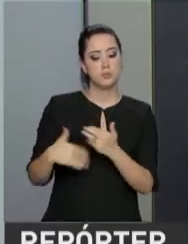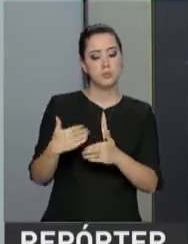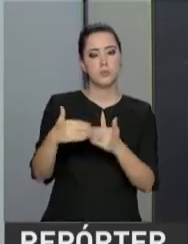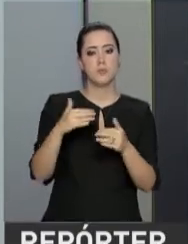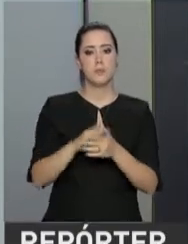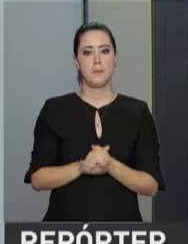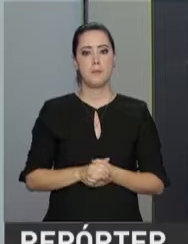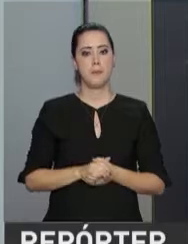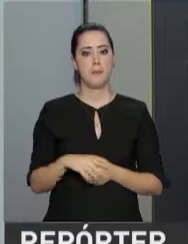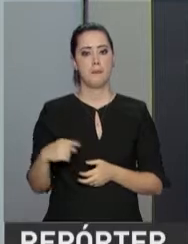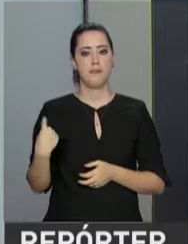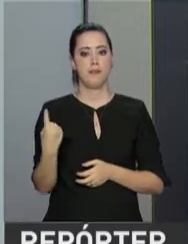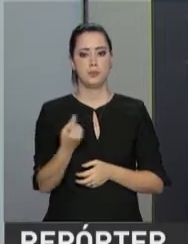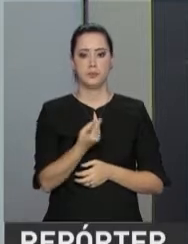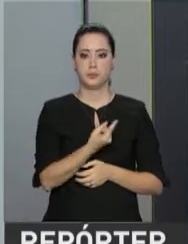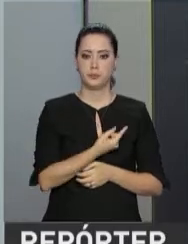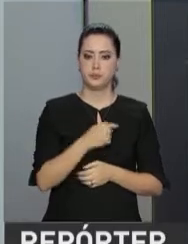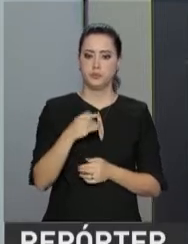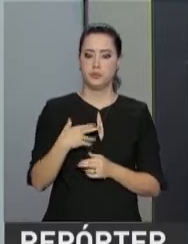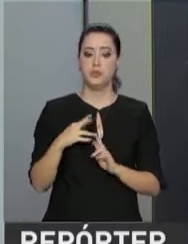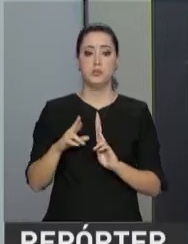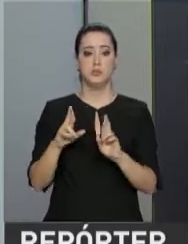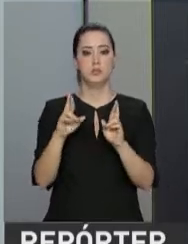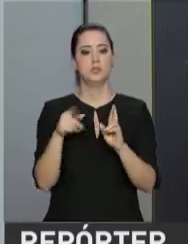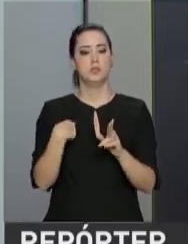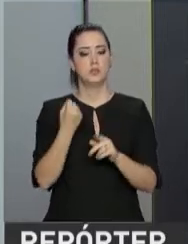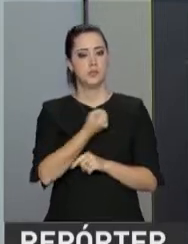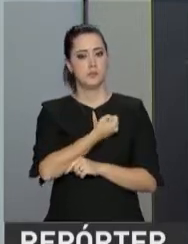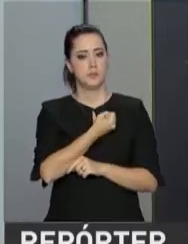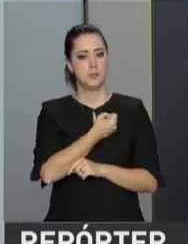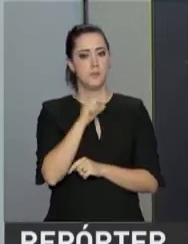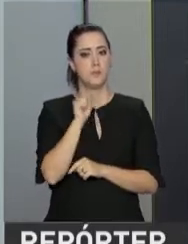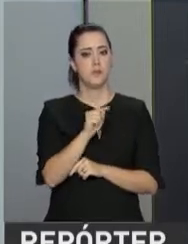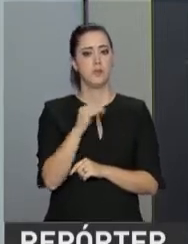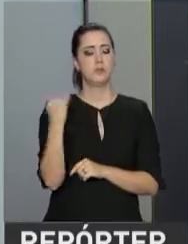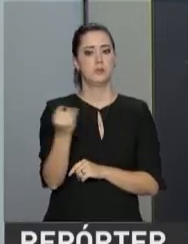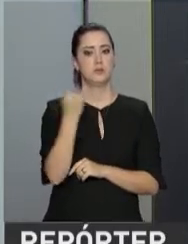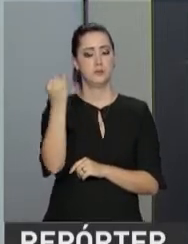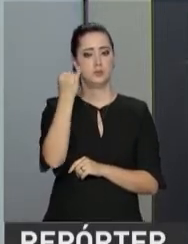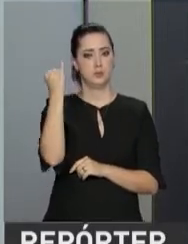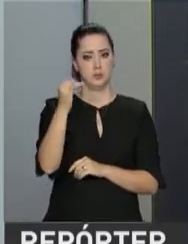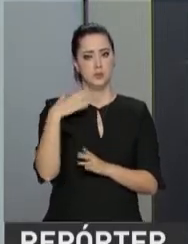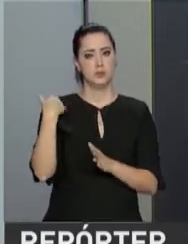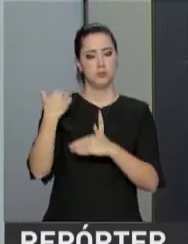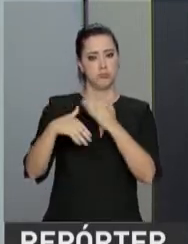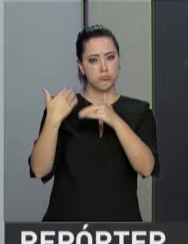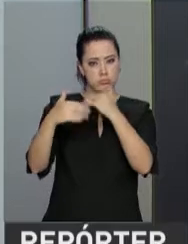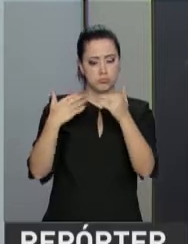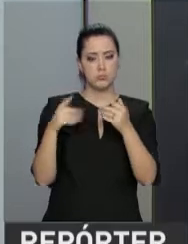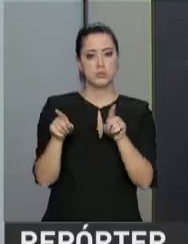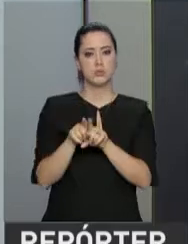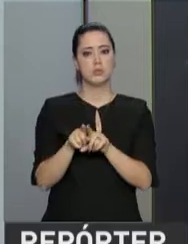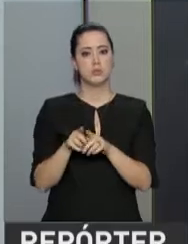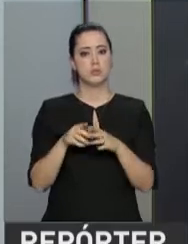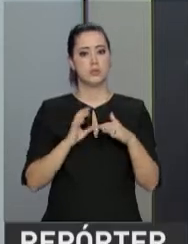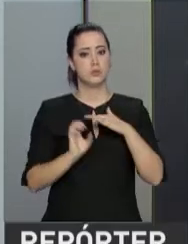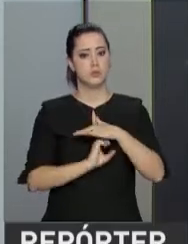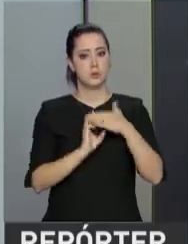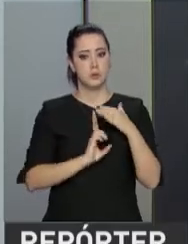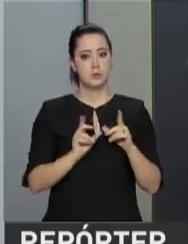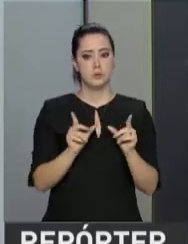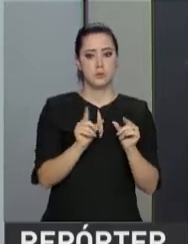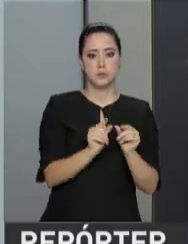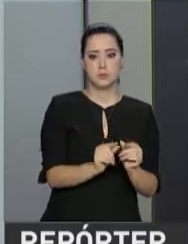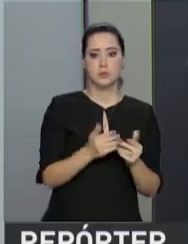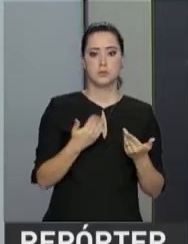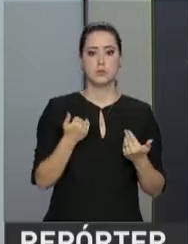então ea gente espera que esse número exponencialmente e já vem aumentando no mercado de pequenas e